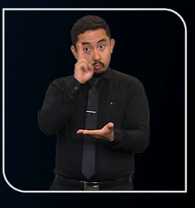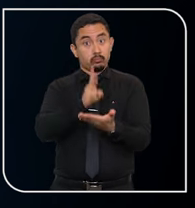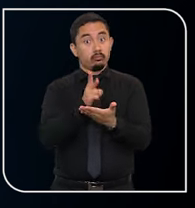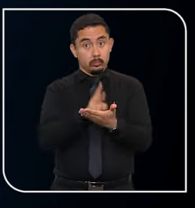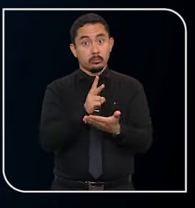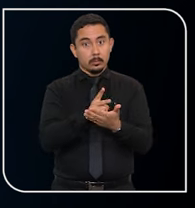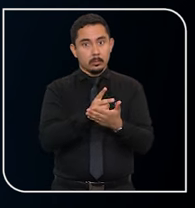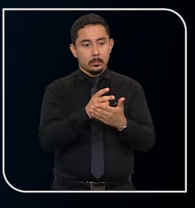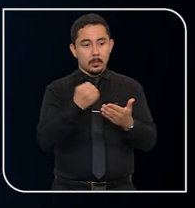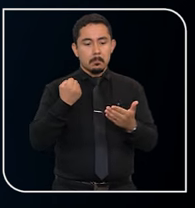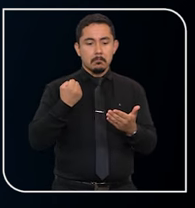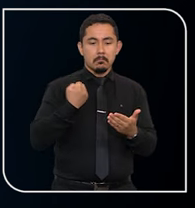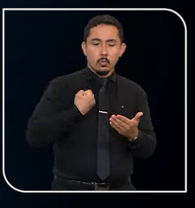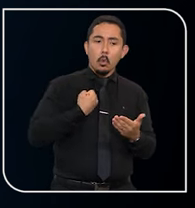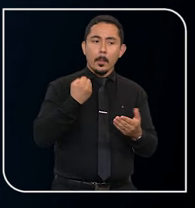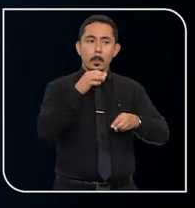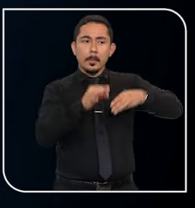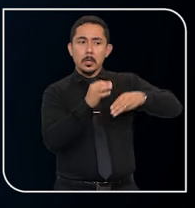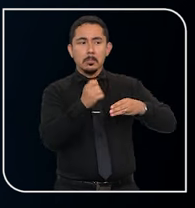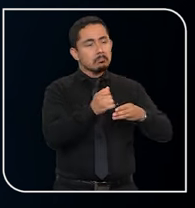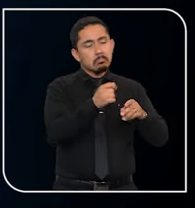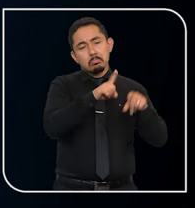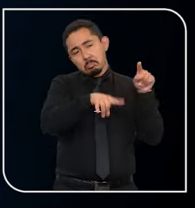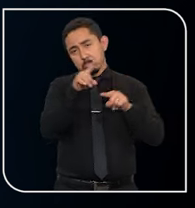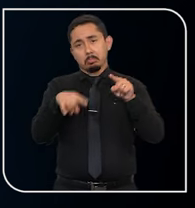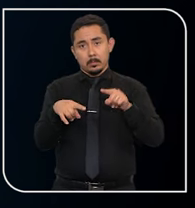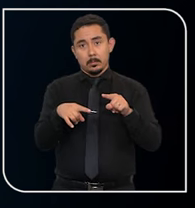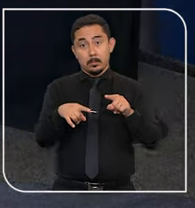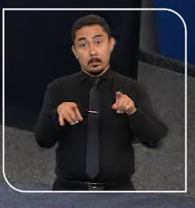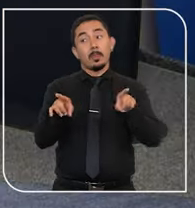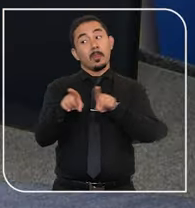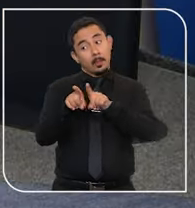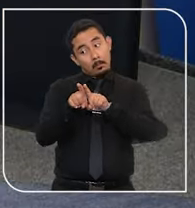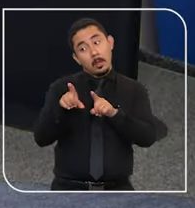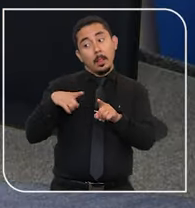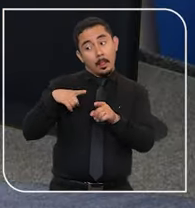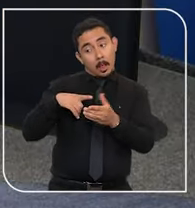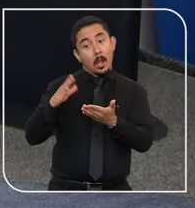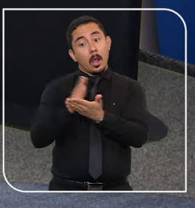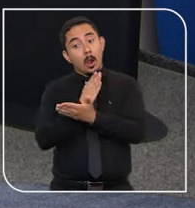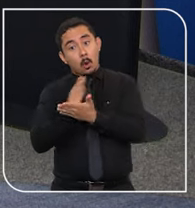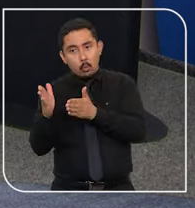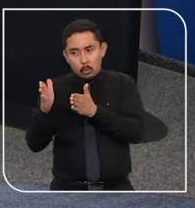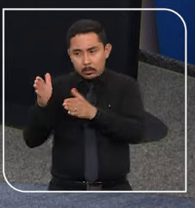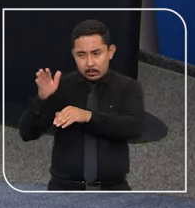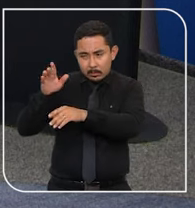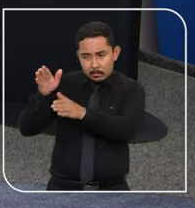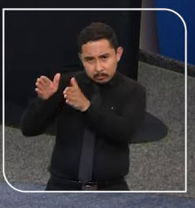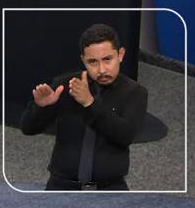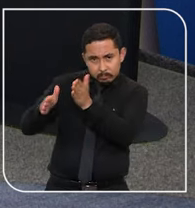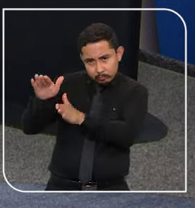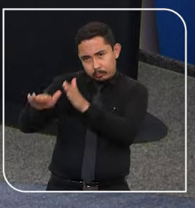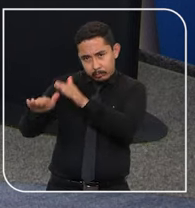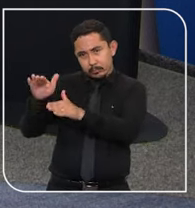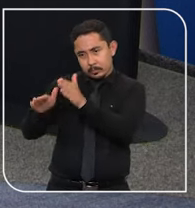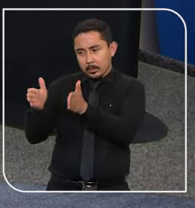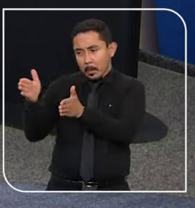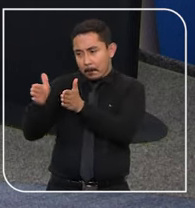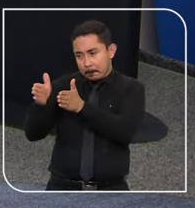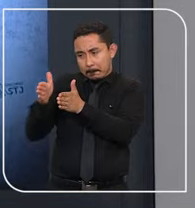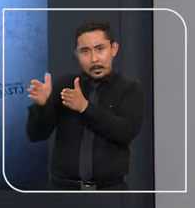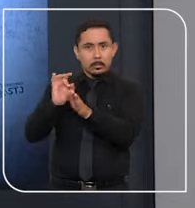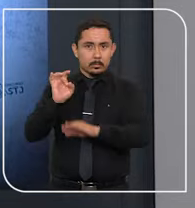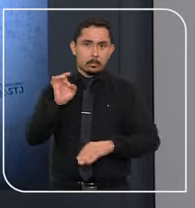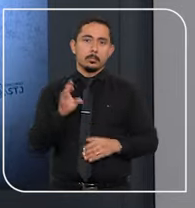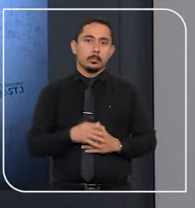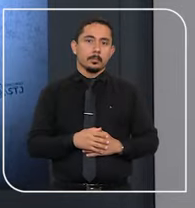comissões permanentes com o número de ministros variando entre um entre elas e temos também as comissões temporárias isso